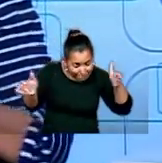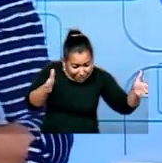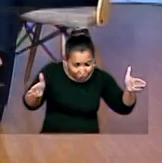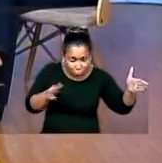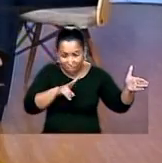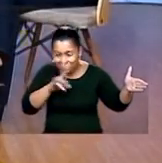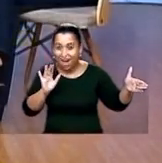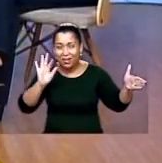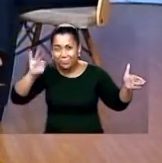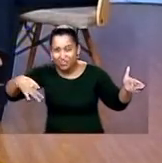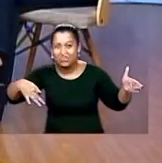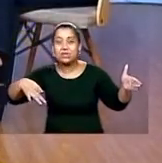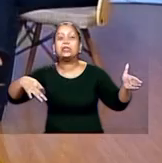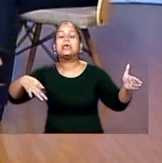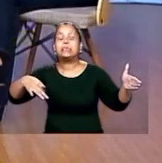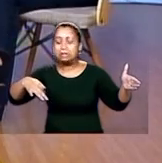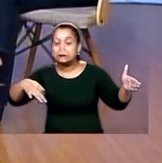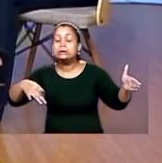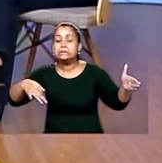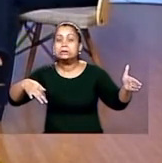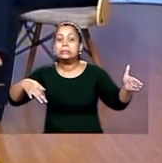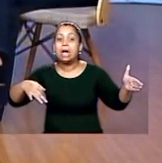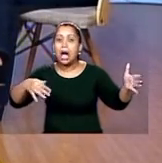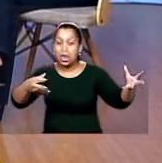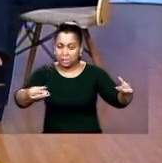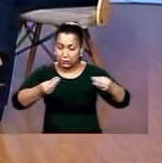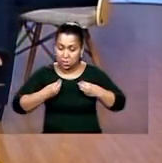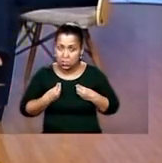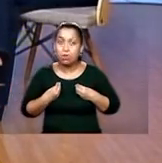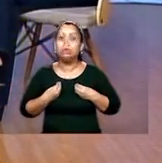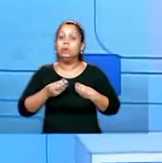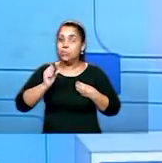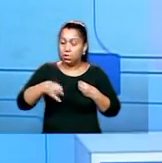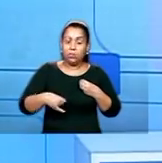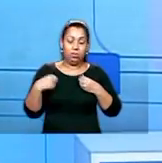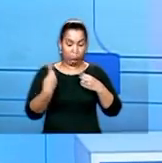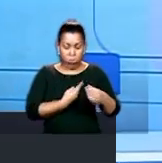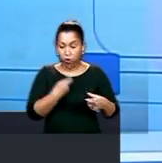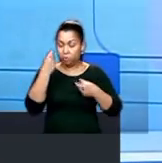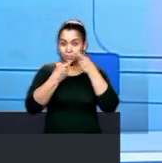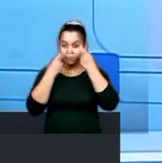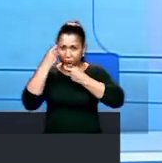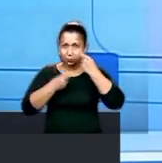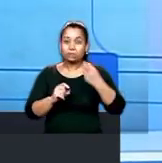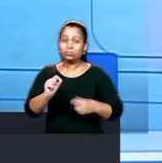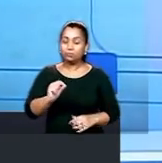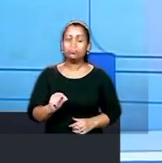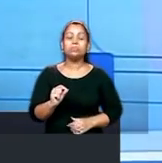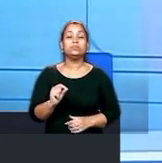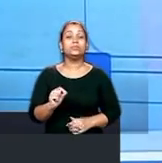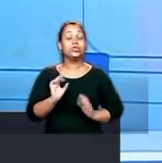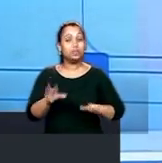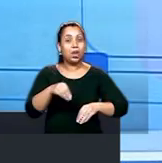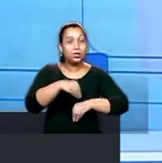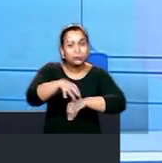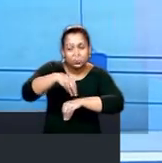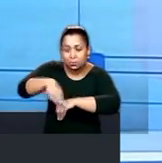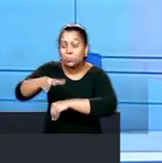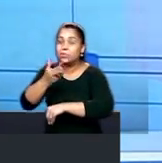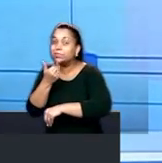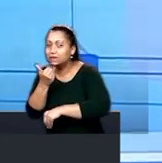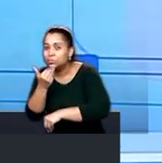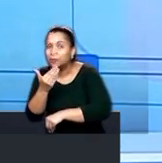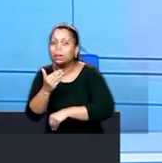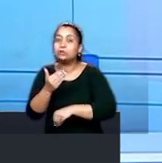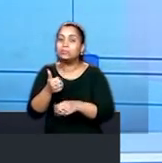trabalham com esses produtos? Sim, eles enviam, a gente tem uma preocupação de já distribuir esses alimentos que